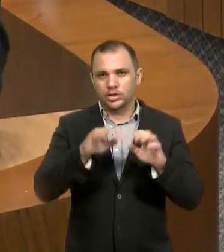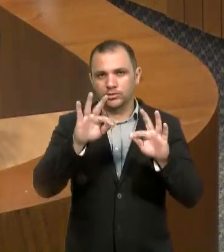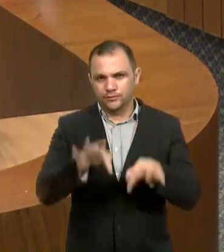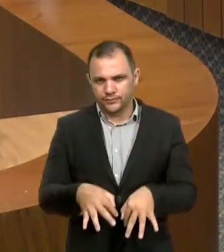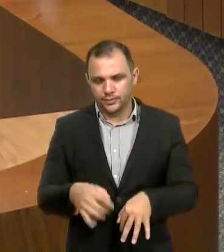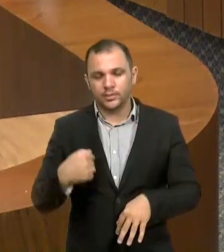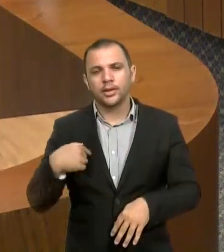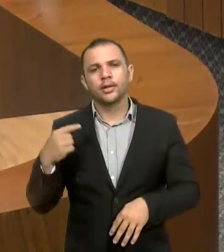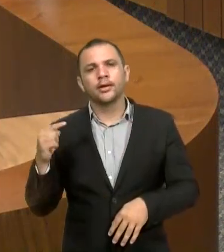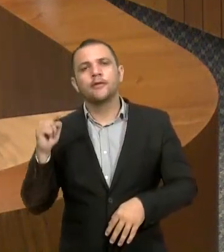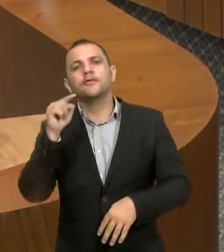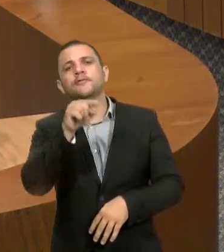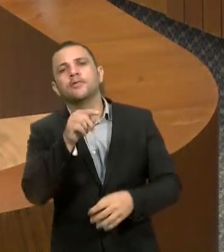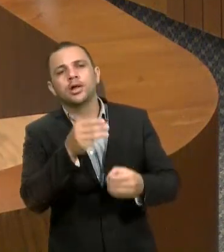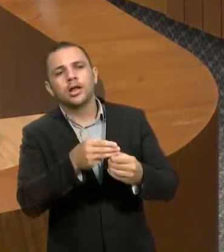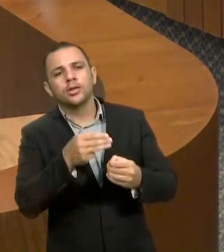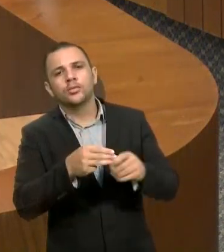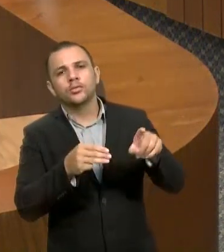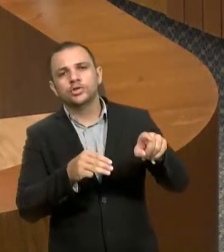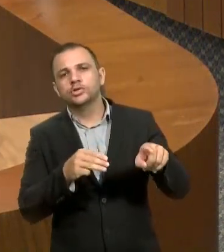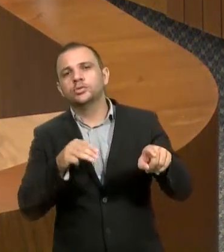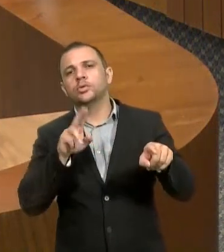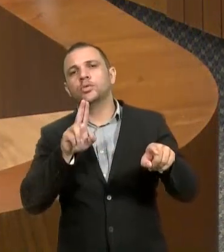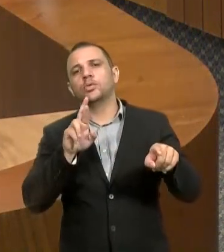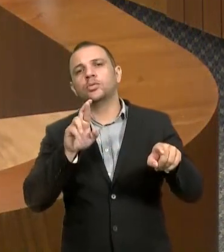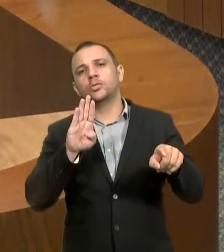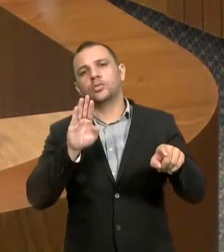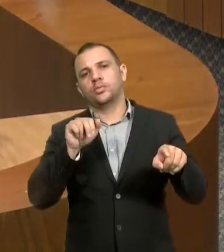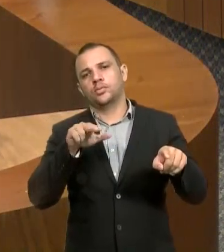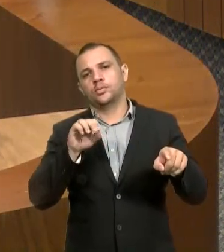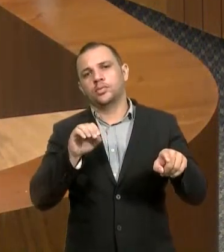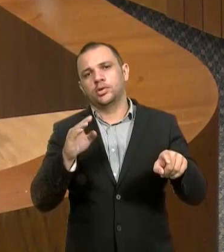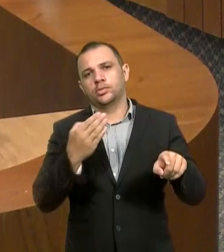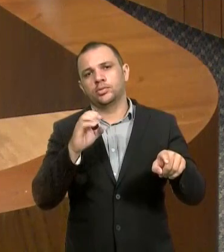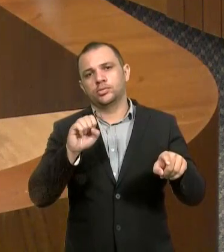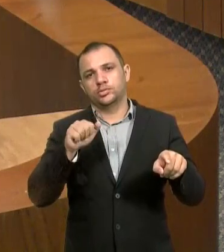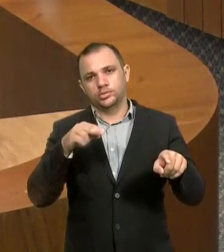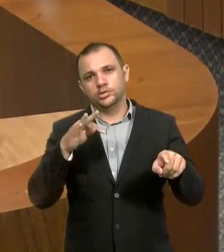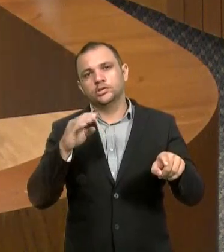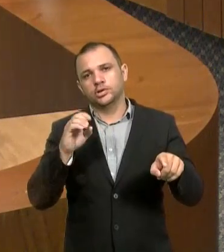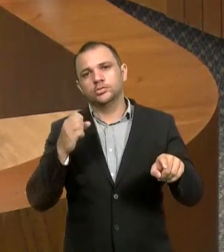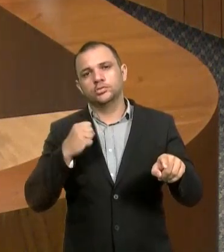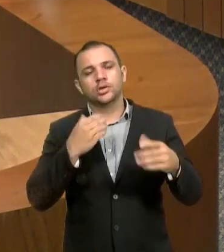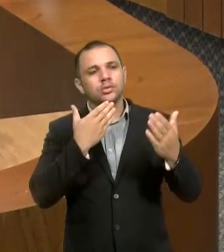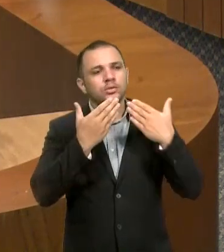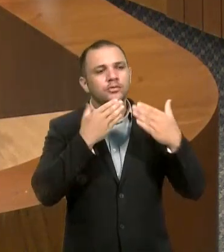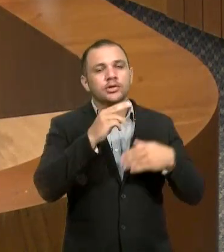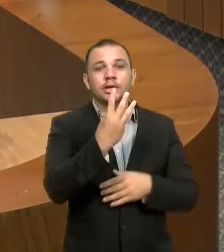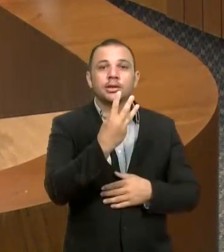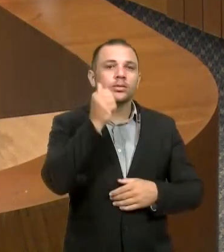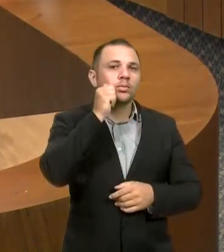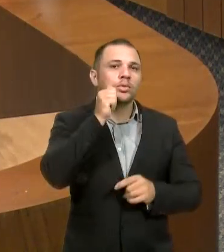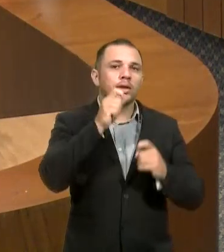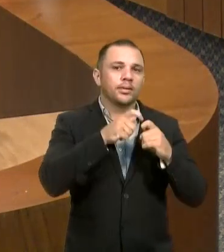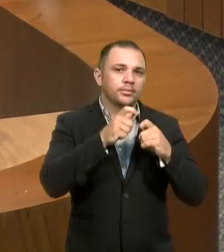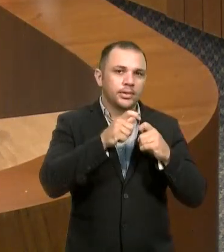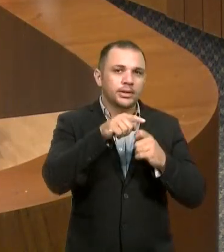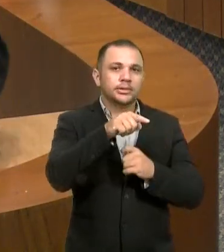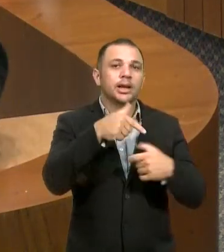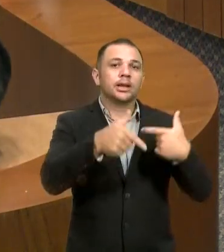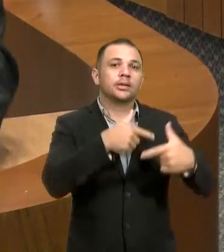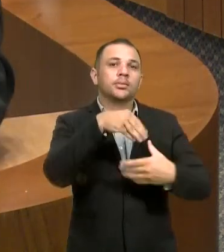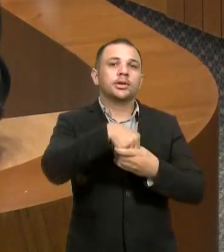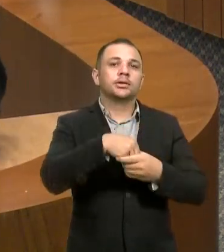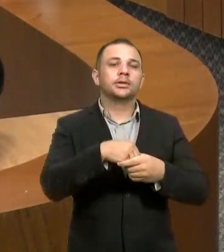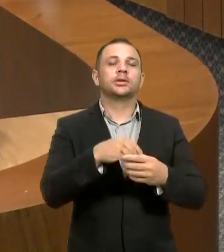Urbano Santos e eu conversava com três médicas que atendiam a cidade de Belágua. Vossa